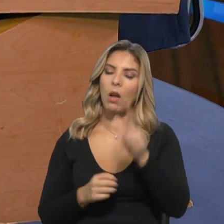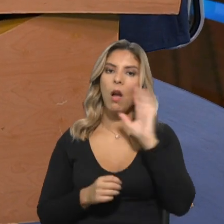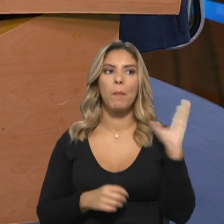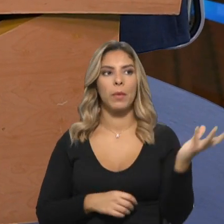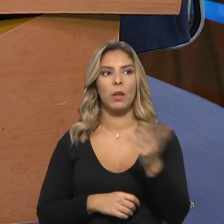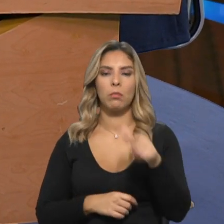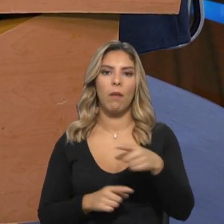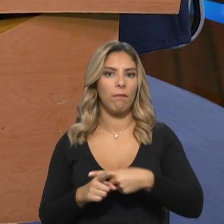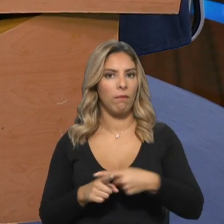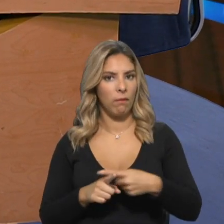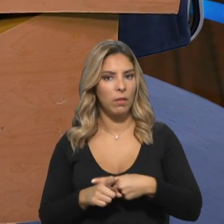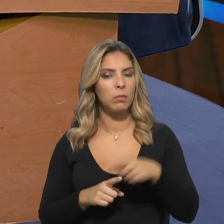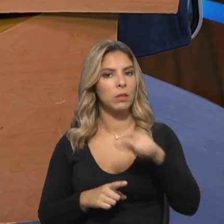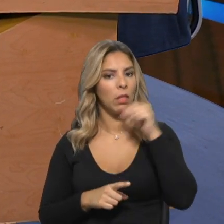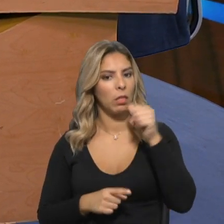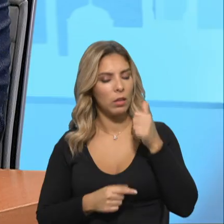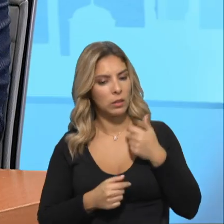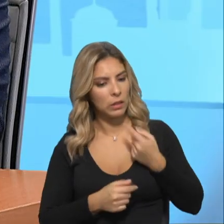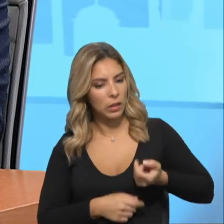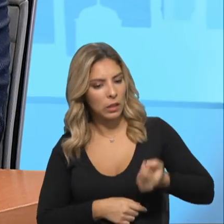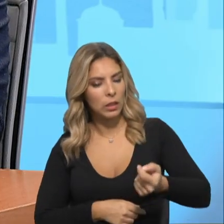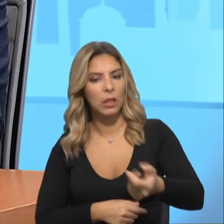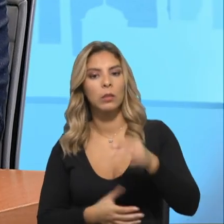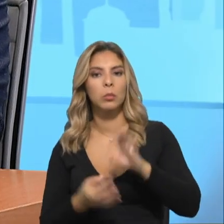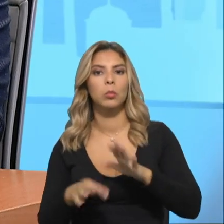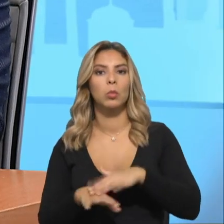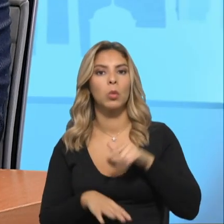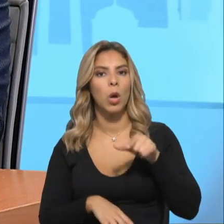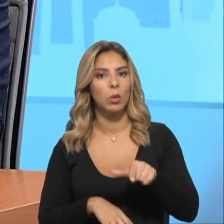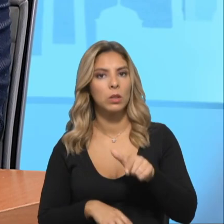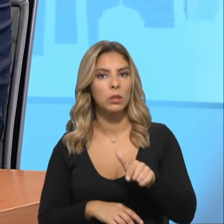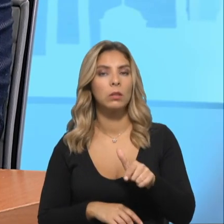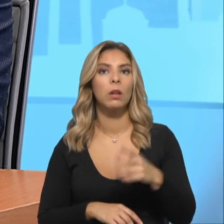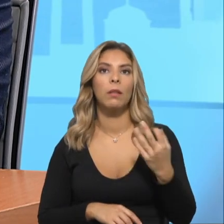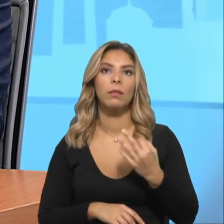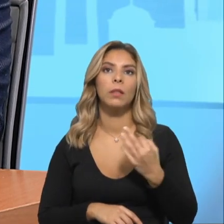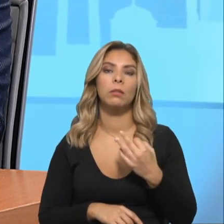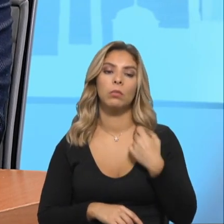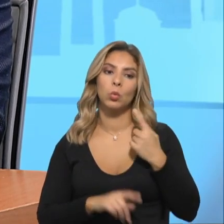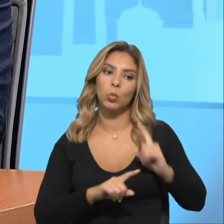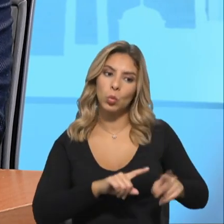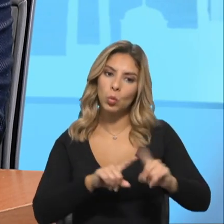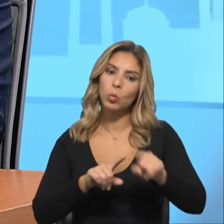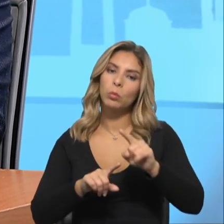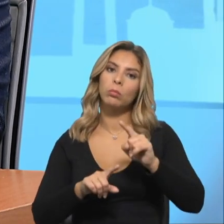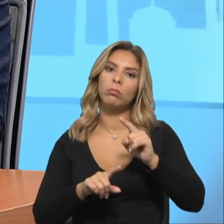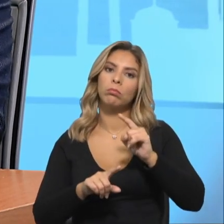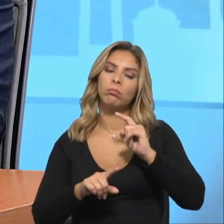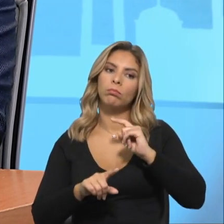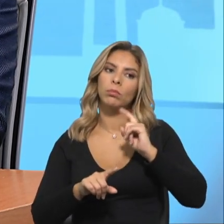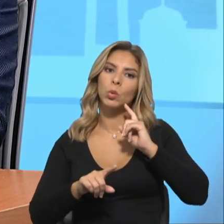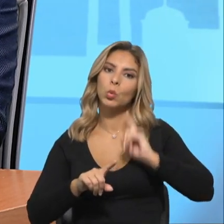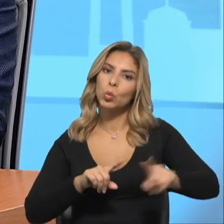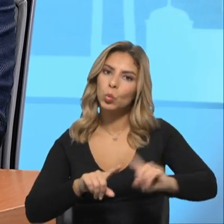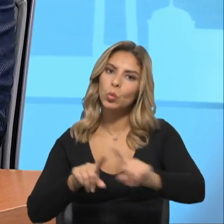vão seguidas. Agora está em curso a conferência sobre biodiversidade, que é um tema que se